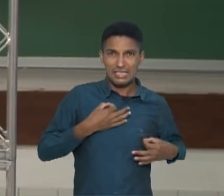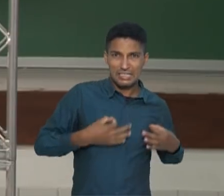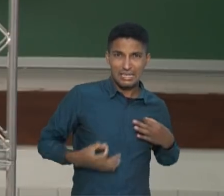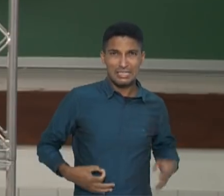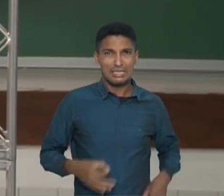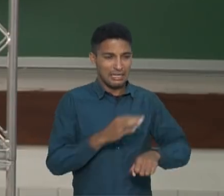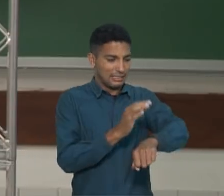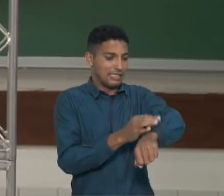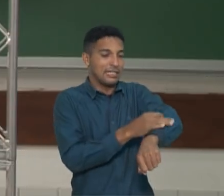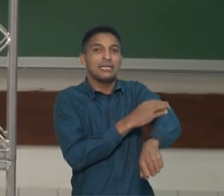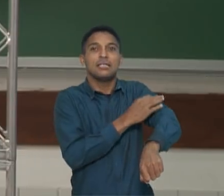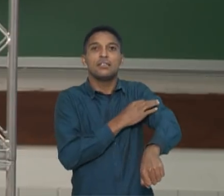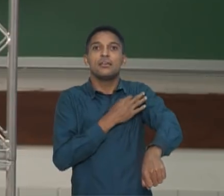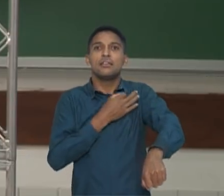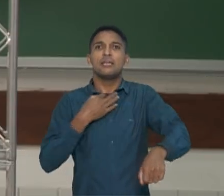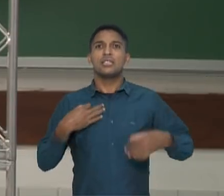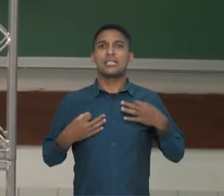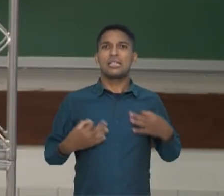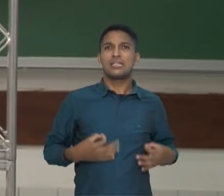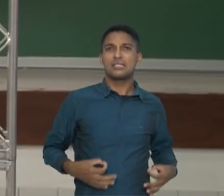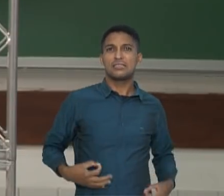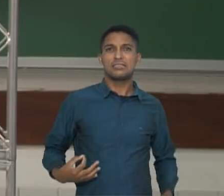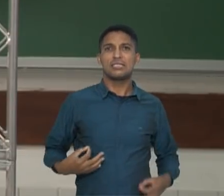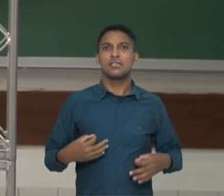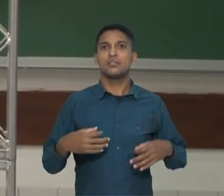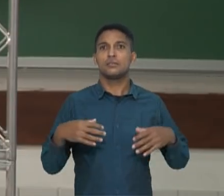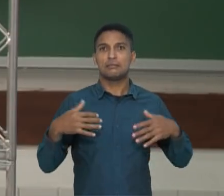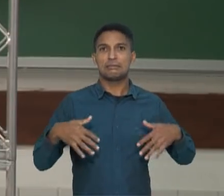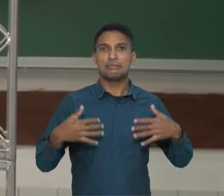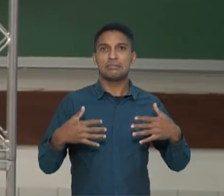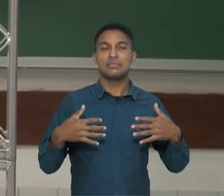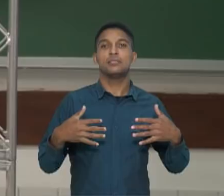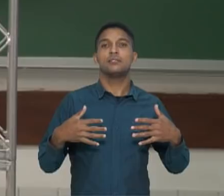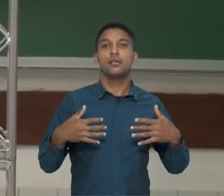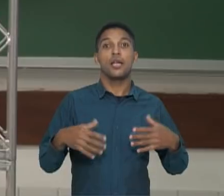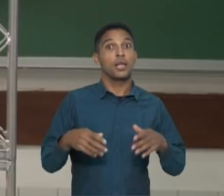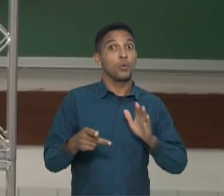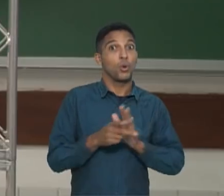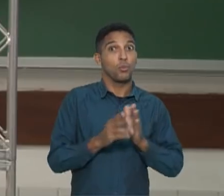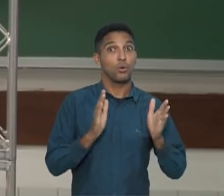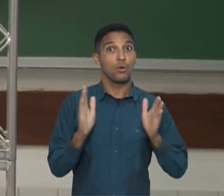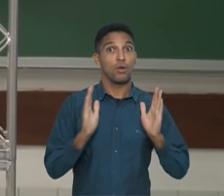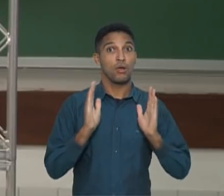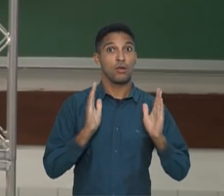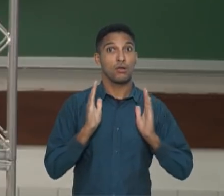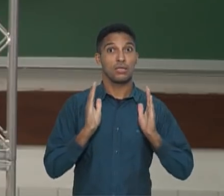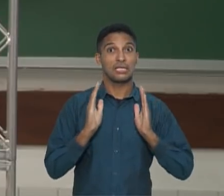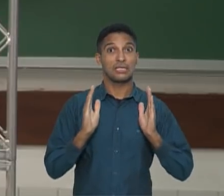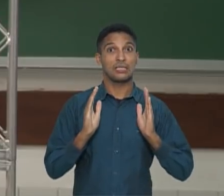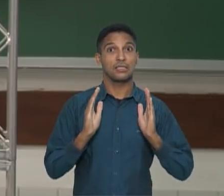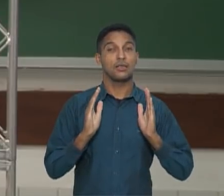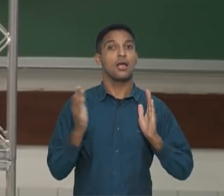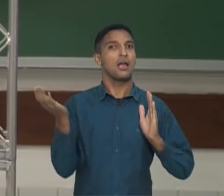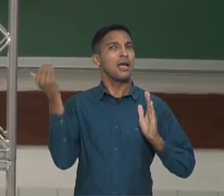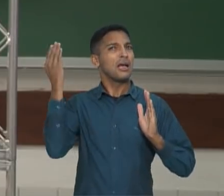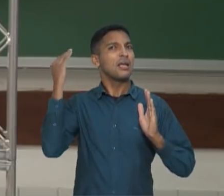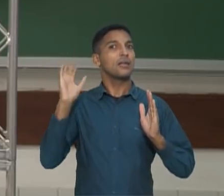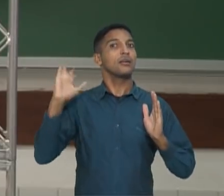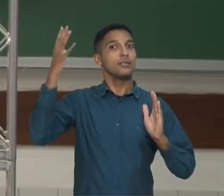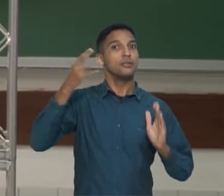cheio de verruguinhas, como se fossem bexigas. Então, isso era um contexto histórico que vai